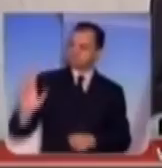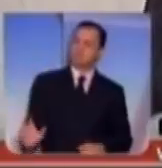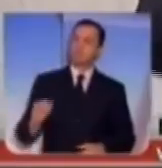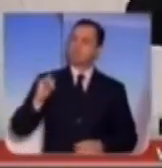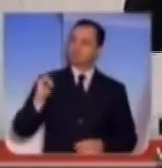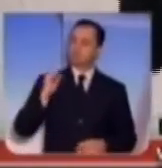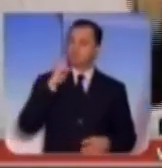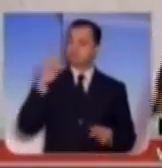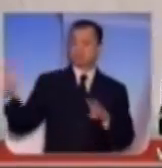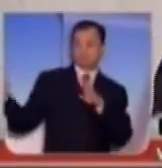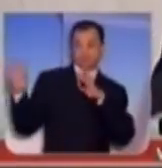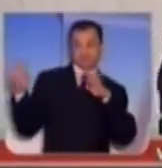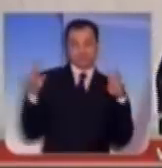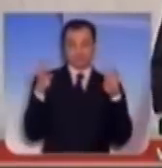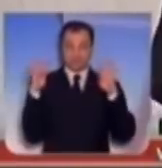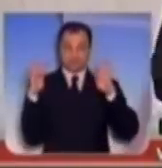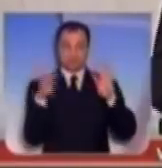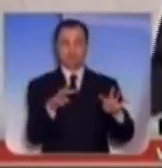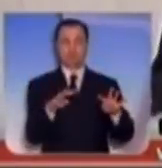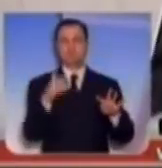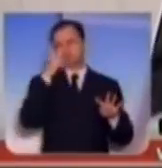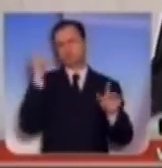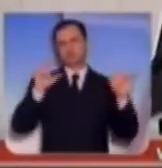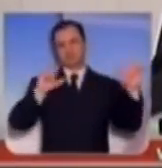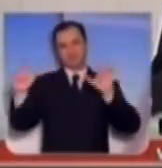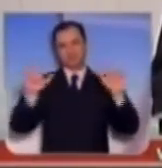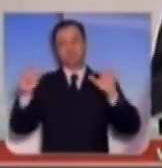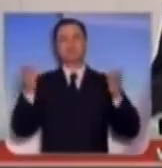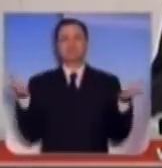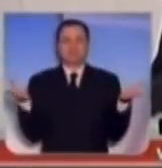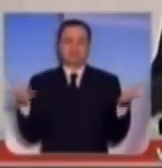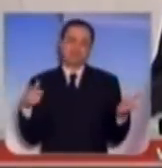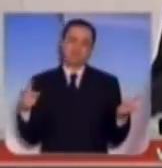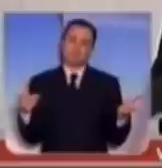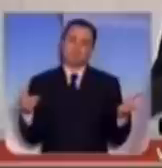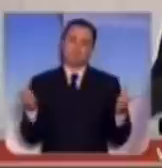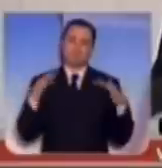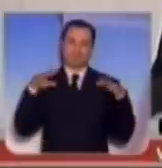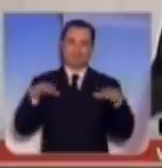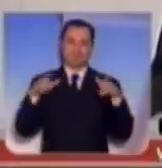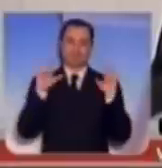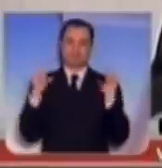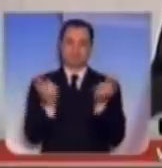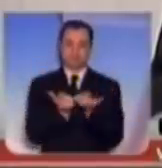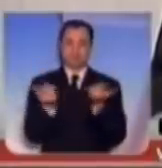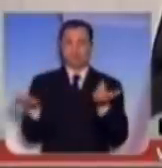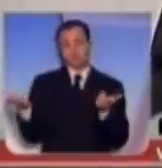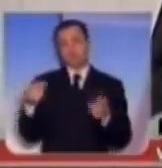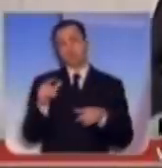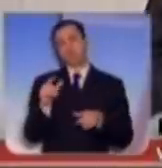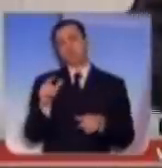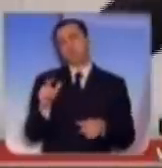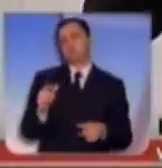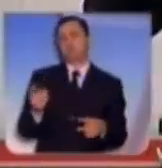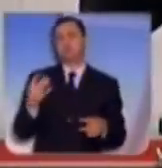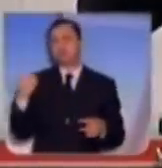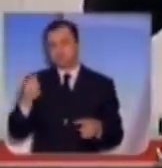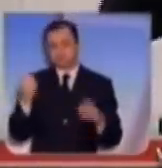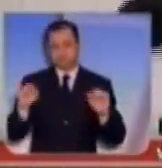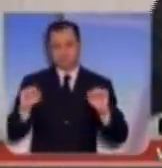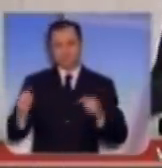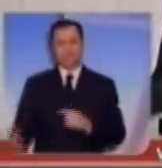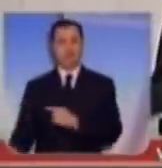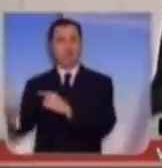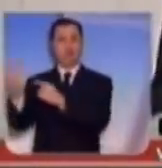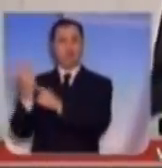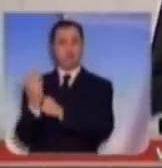valorizada. Então, eu chamo a atenção aqui do telespectador que está nos assistindo na TV Assembleia, para que todos